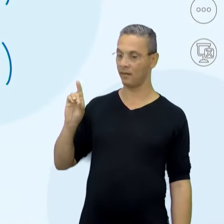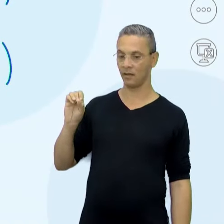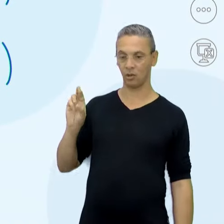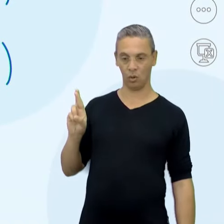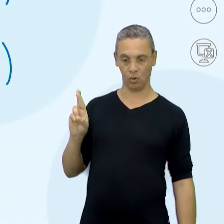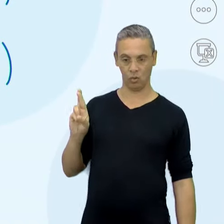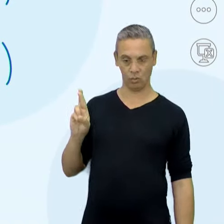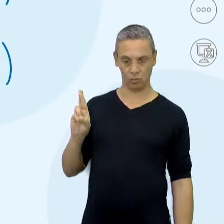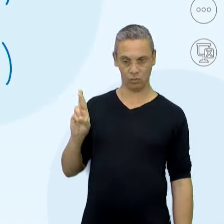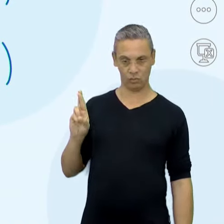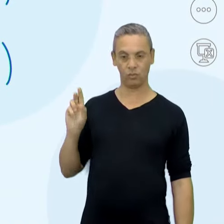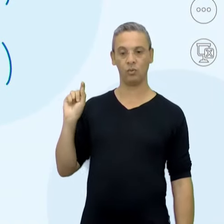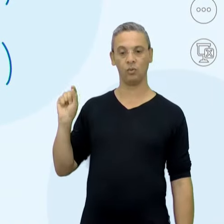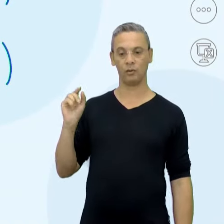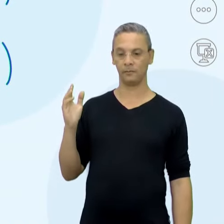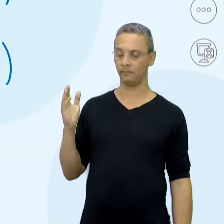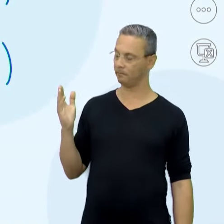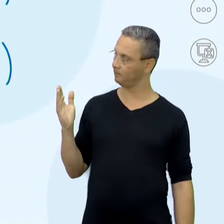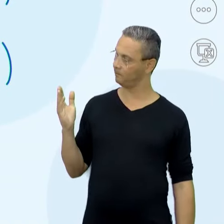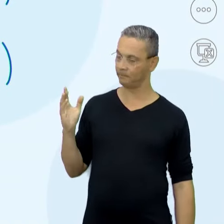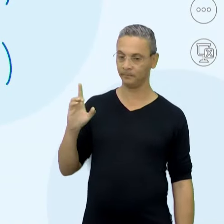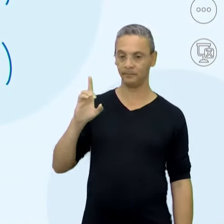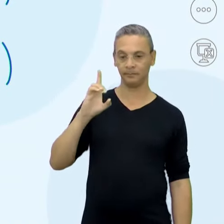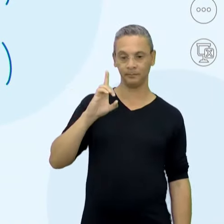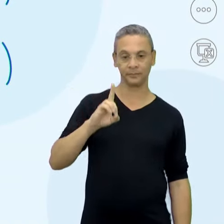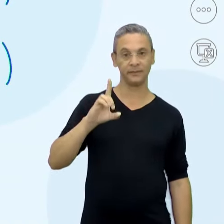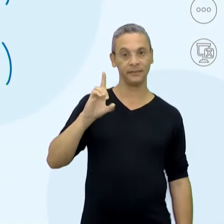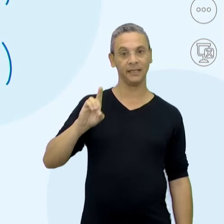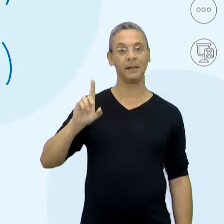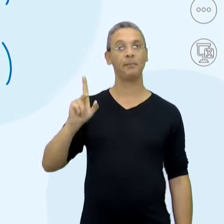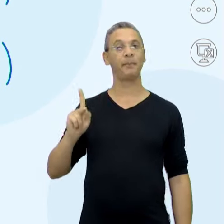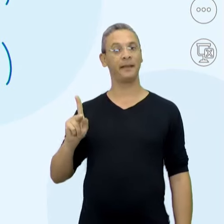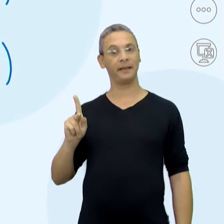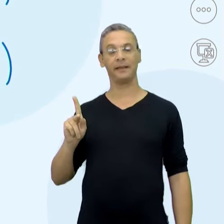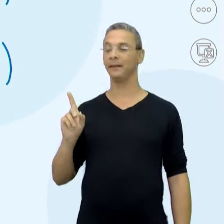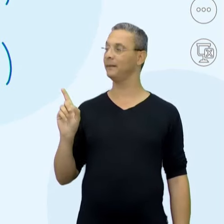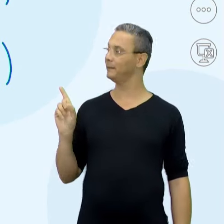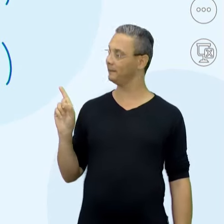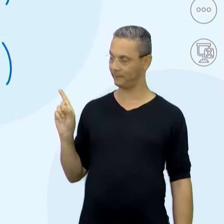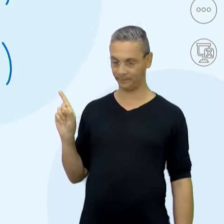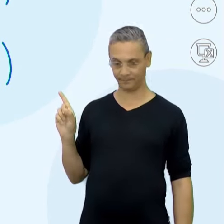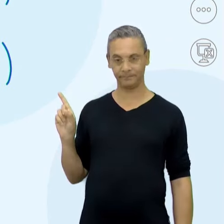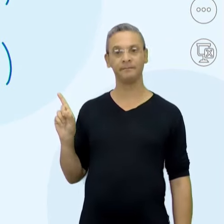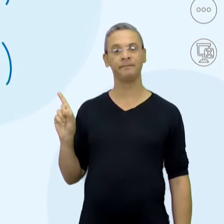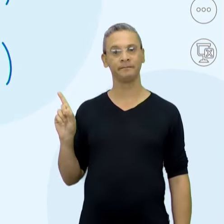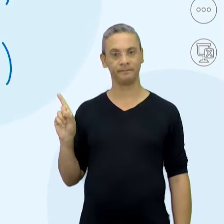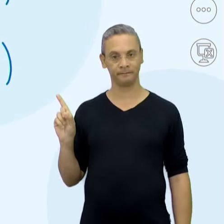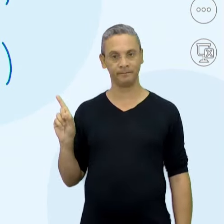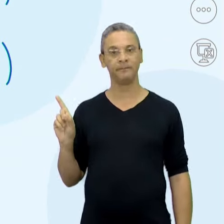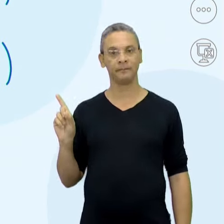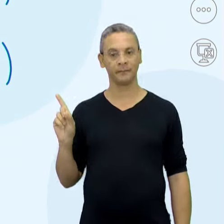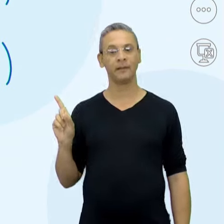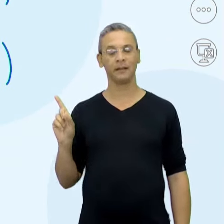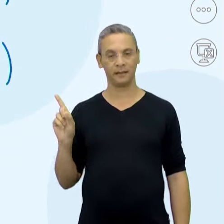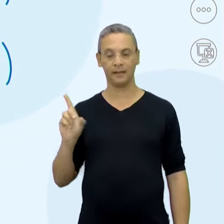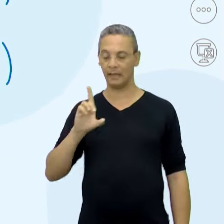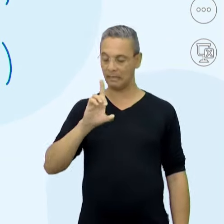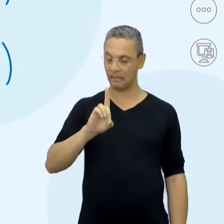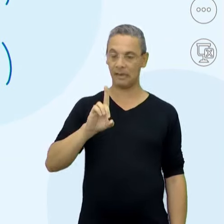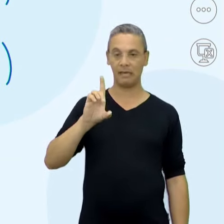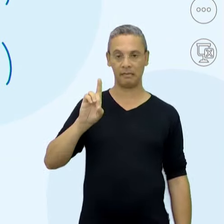gerador, né? Ele remete aí a DDP, P, diferença